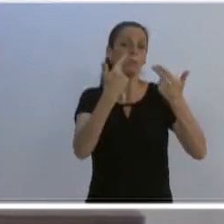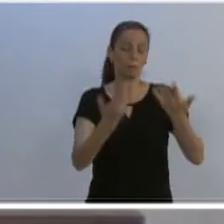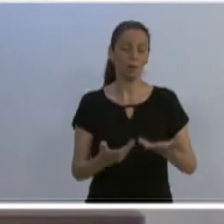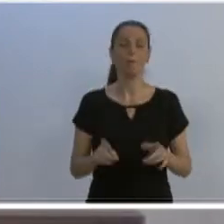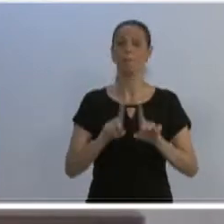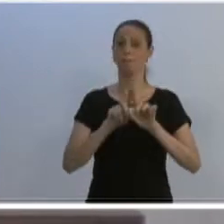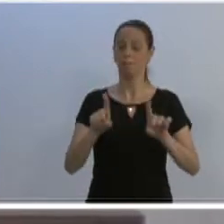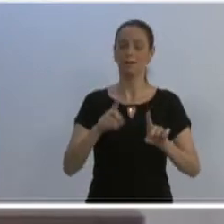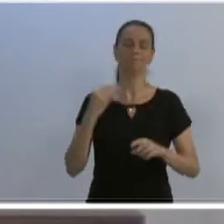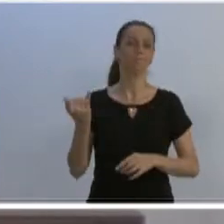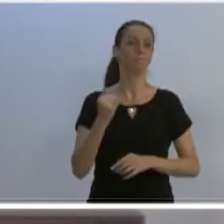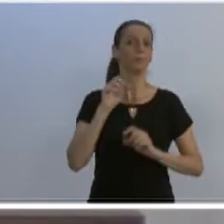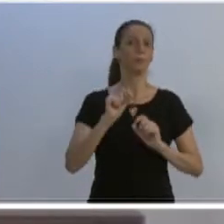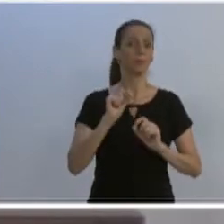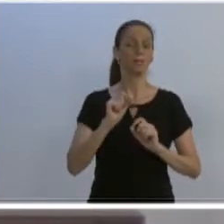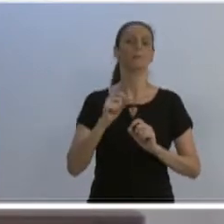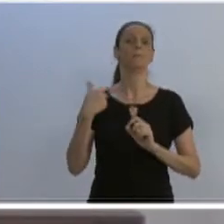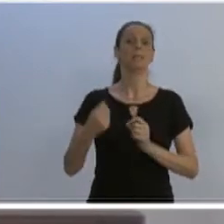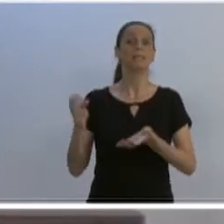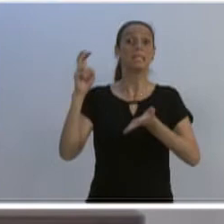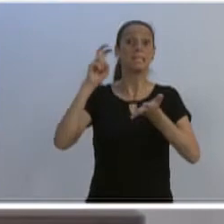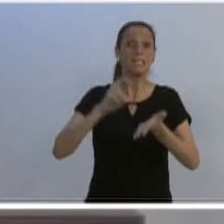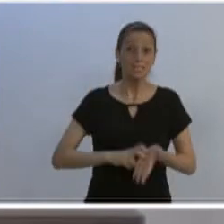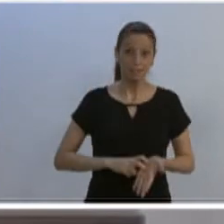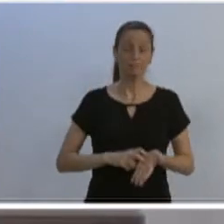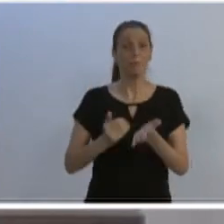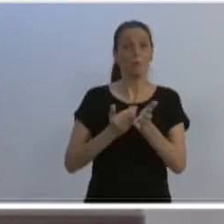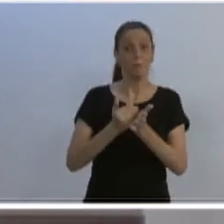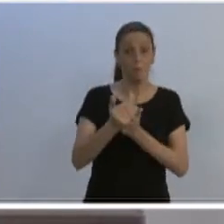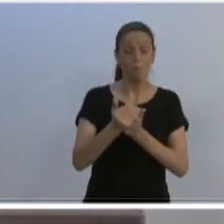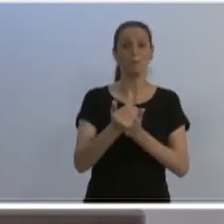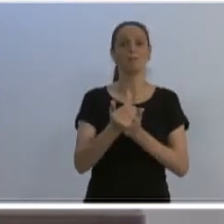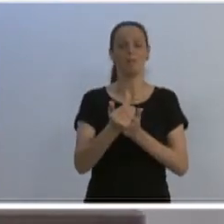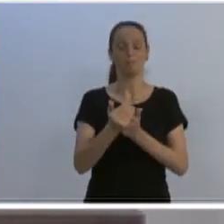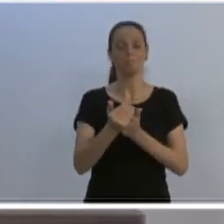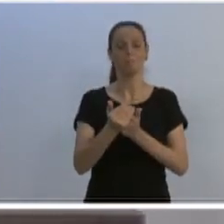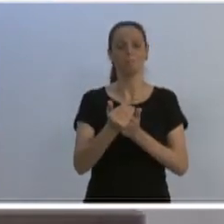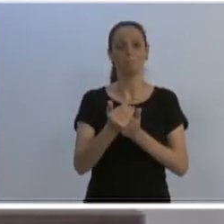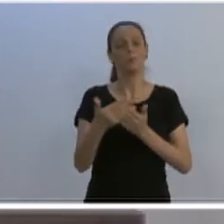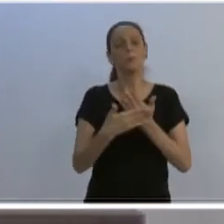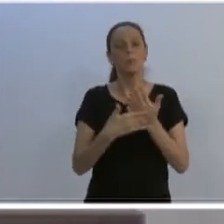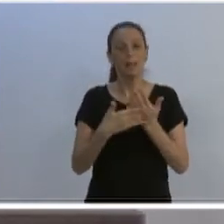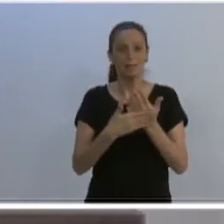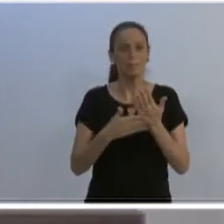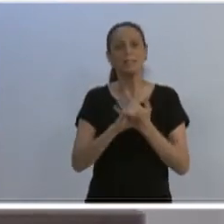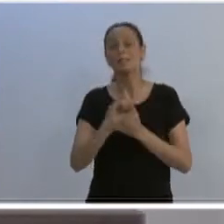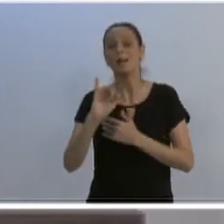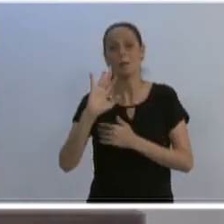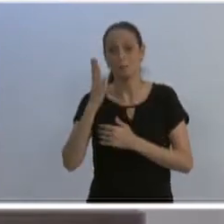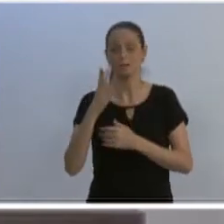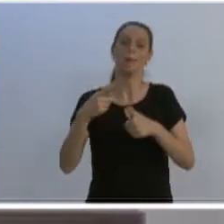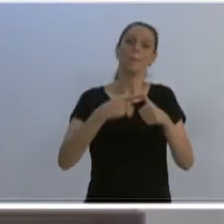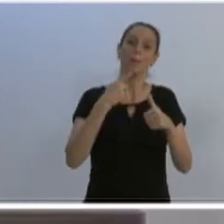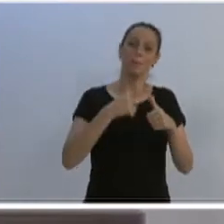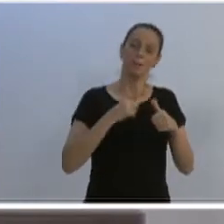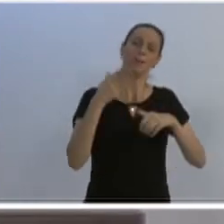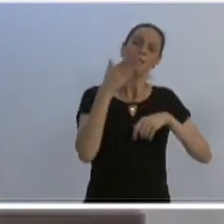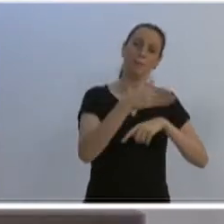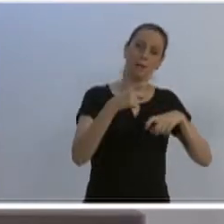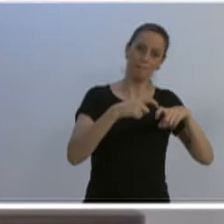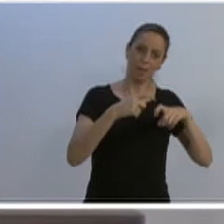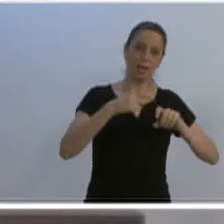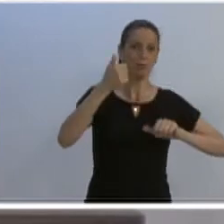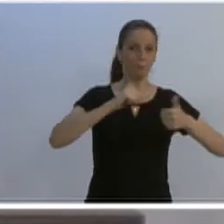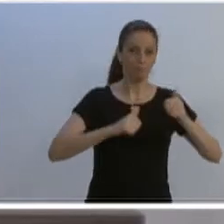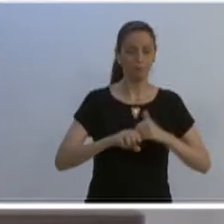importante, como eu disse, que procurem as suas unidades de saúde para que façam essa avaliação e se atentem, então,